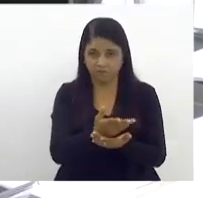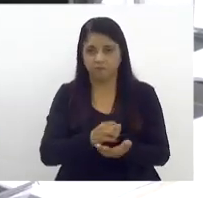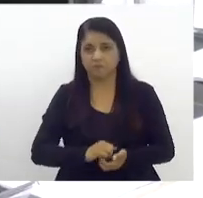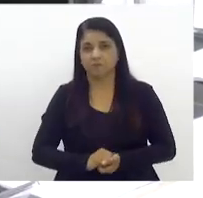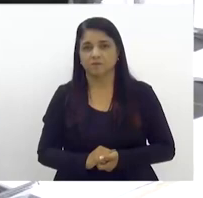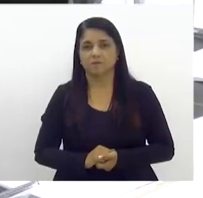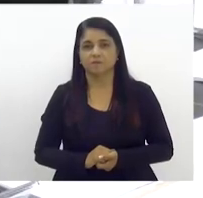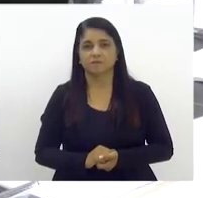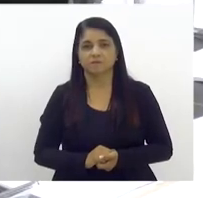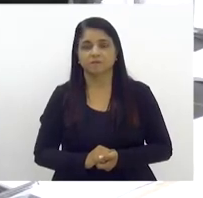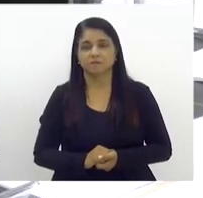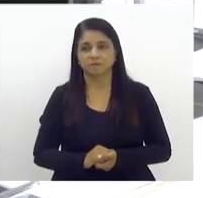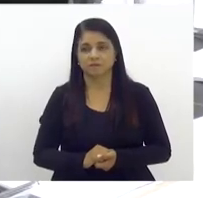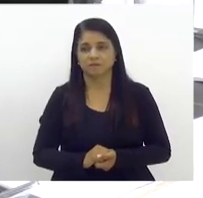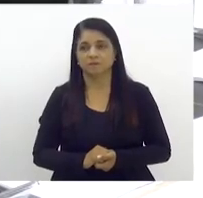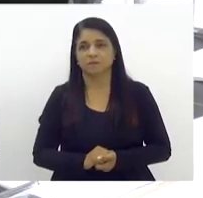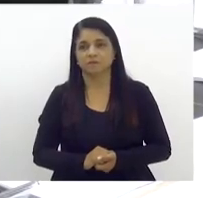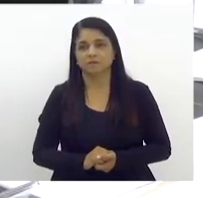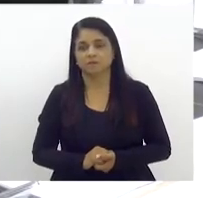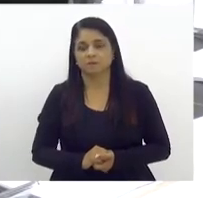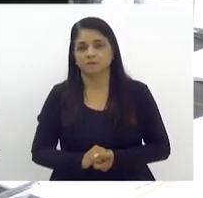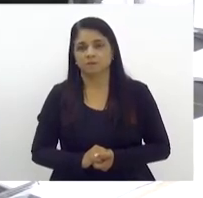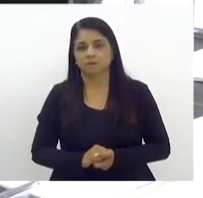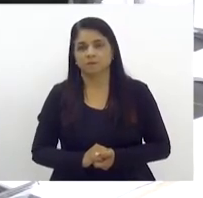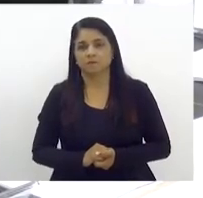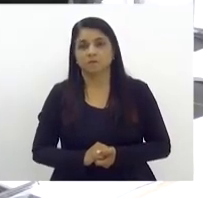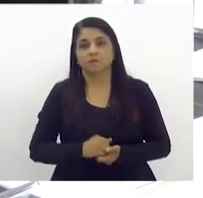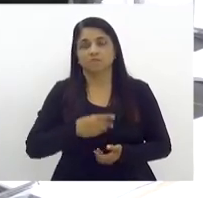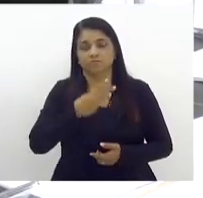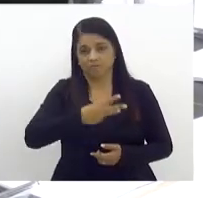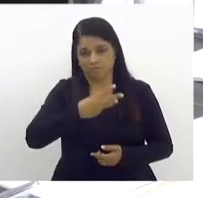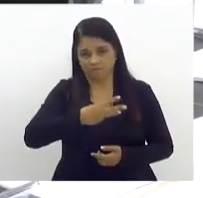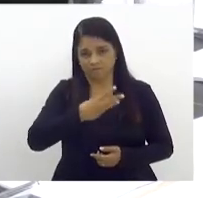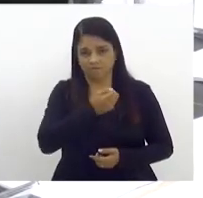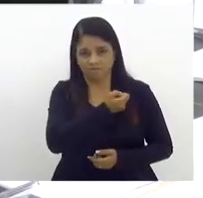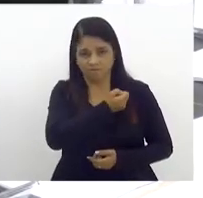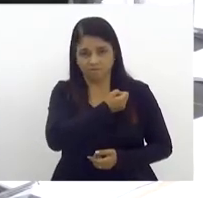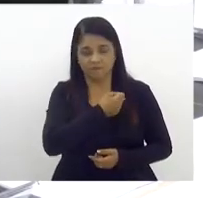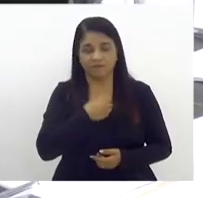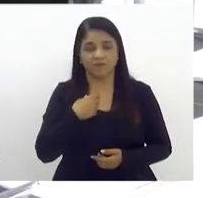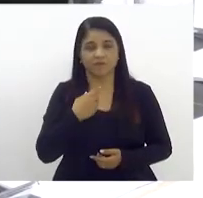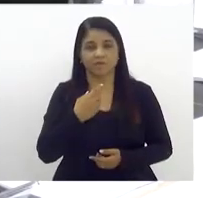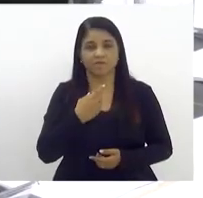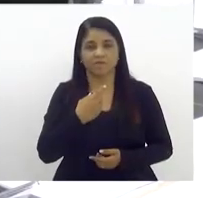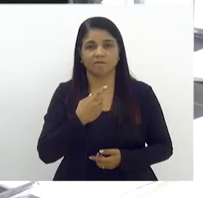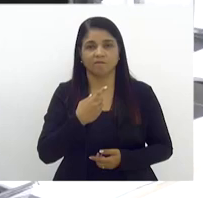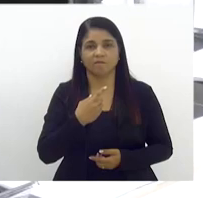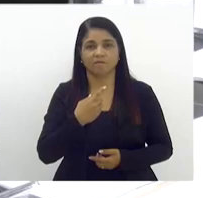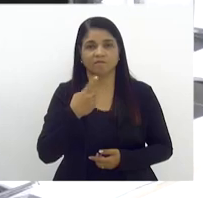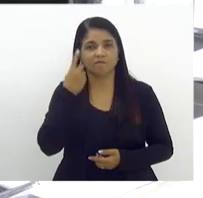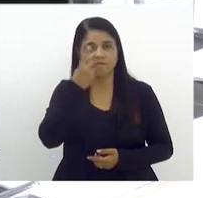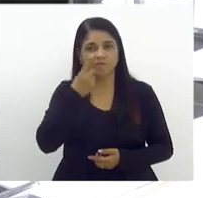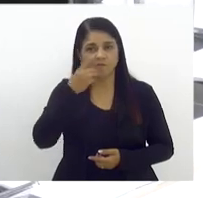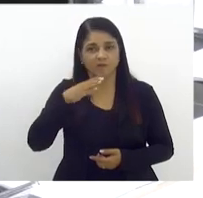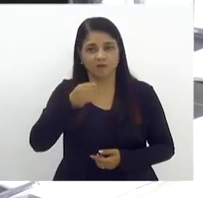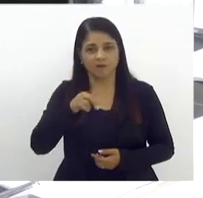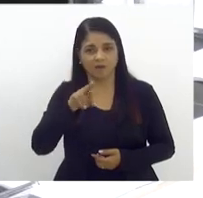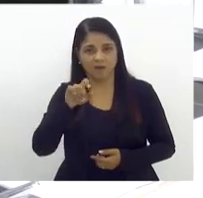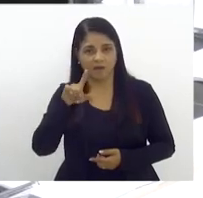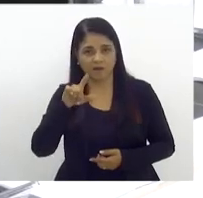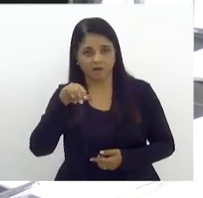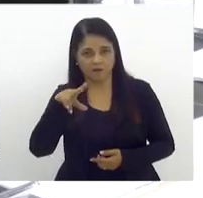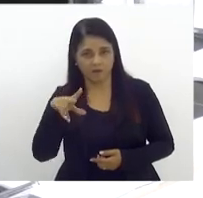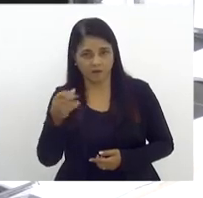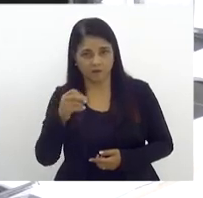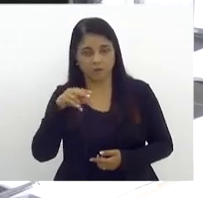aprovada a anexação. Item 3 da pauta, o deputado Carlinhos BNH conosco aqui,